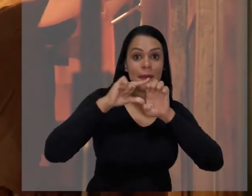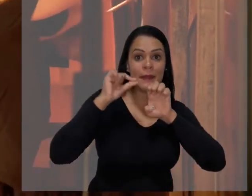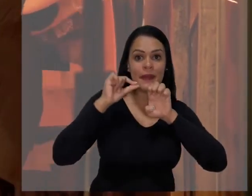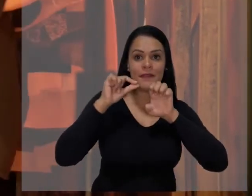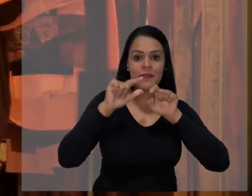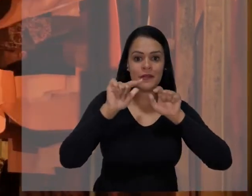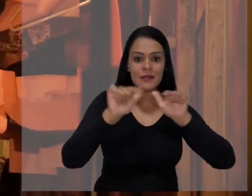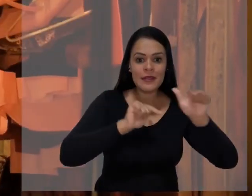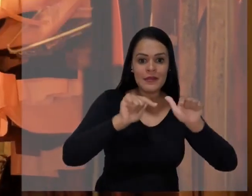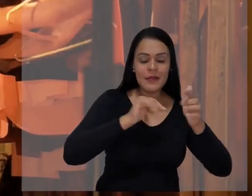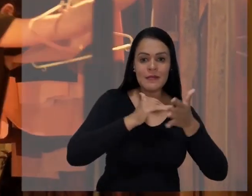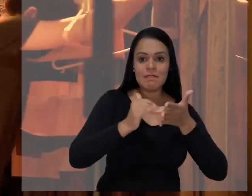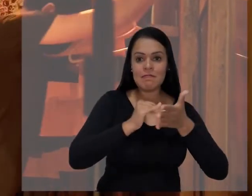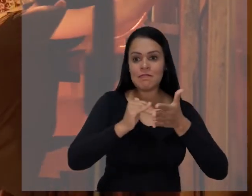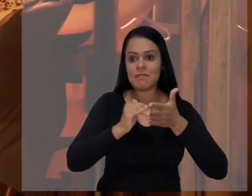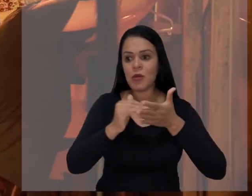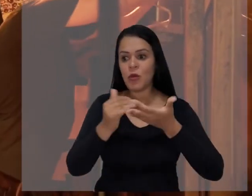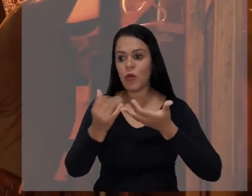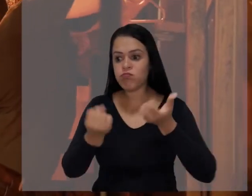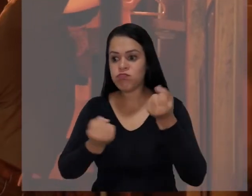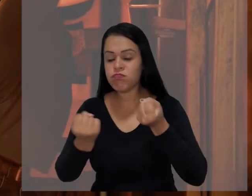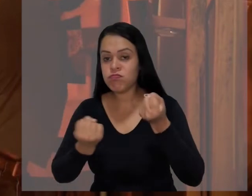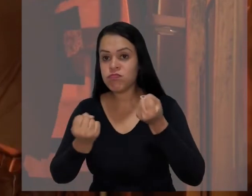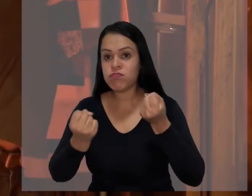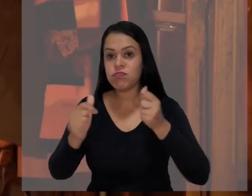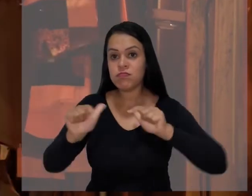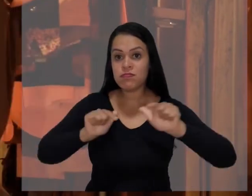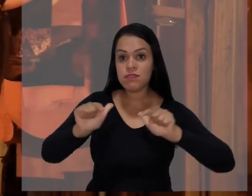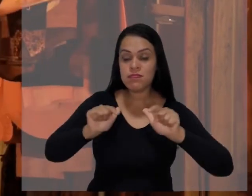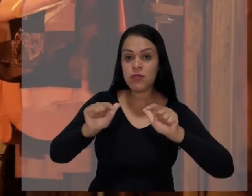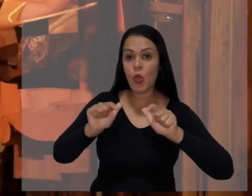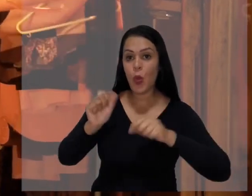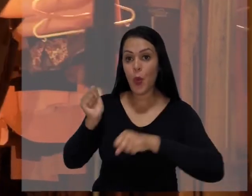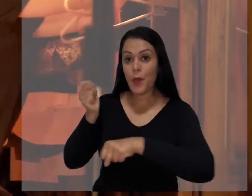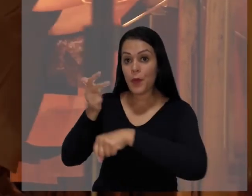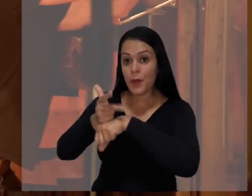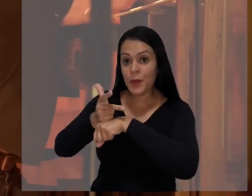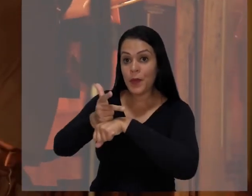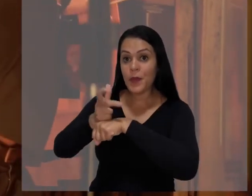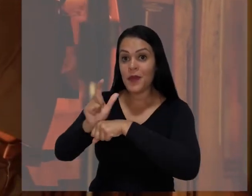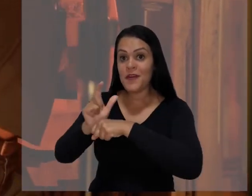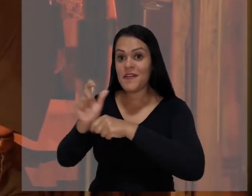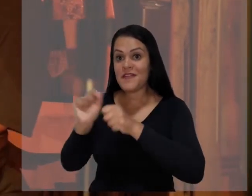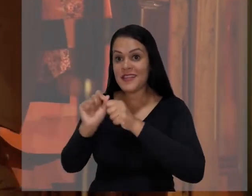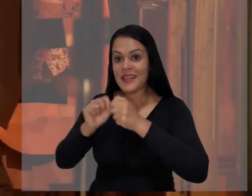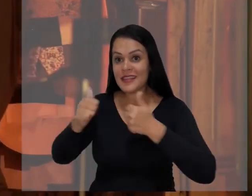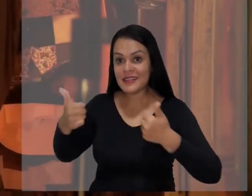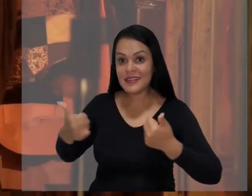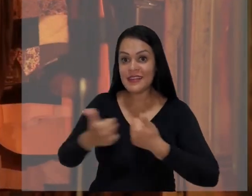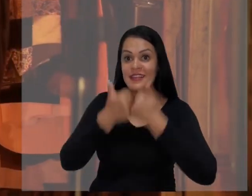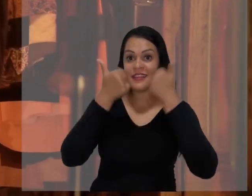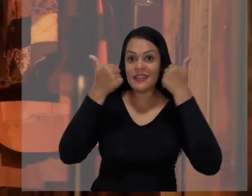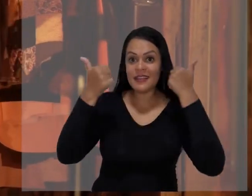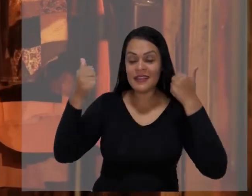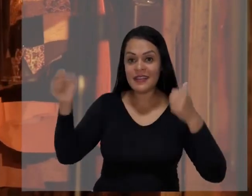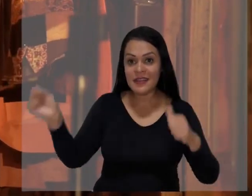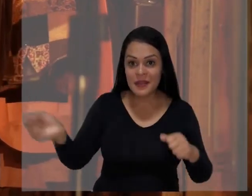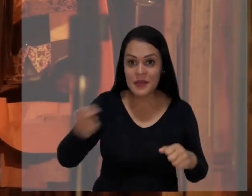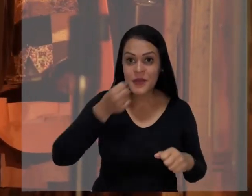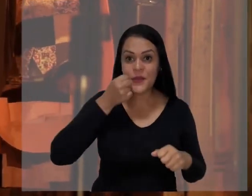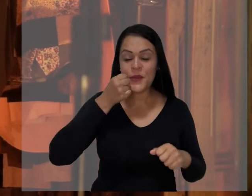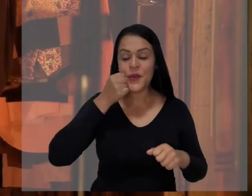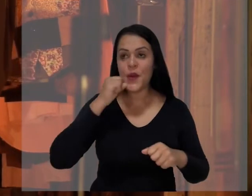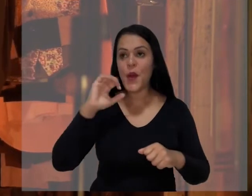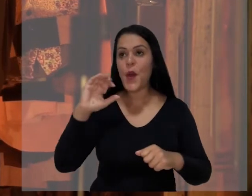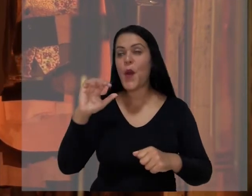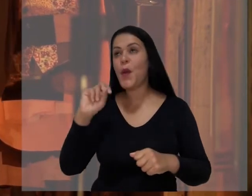em um escritório, vou ser motorista, vou criar um canal de vídeos, vou fazer cerveja. Até colher fruta